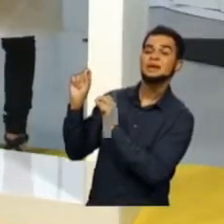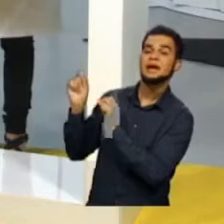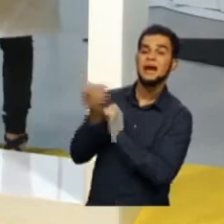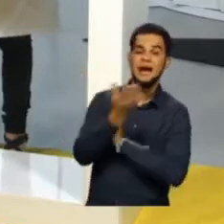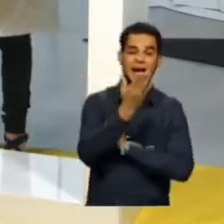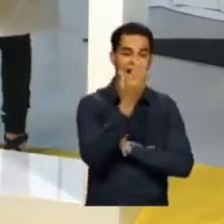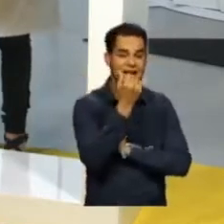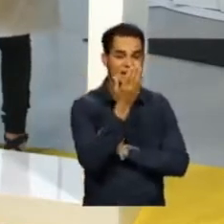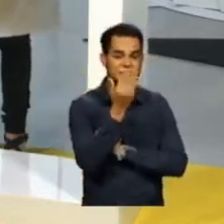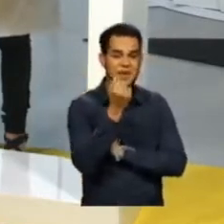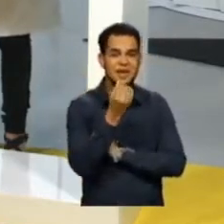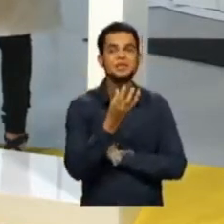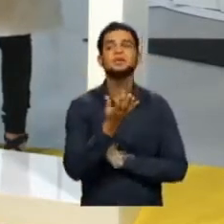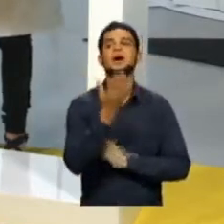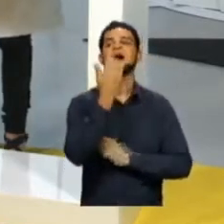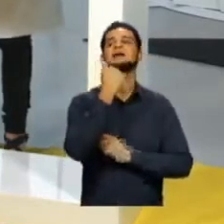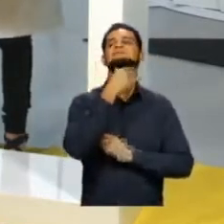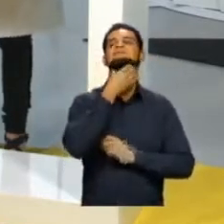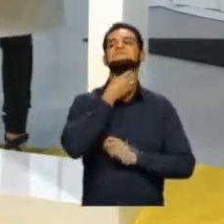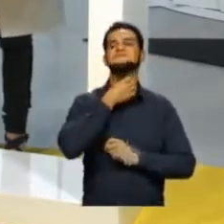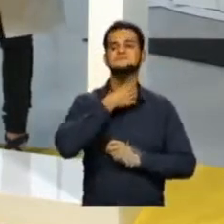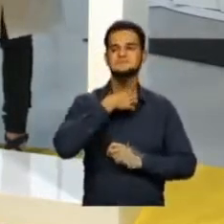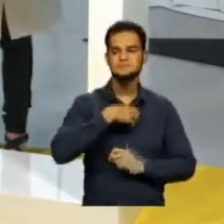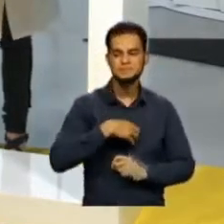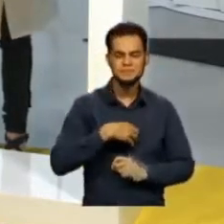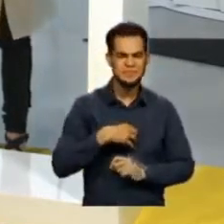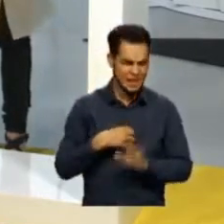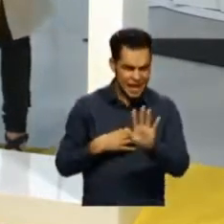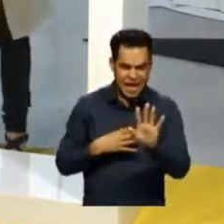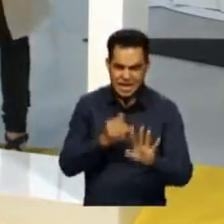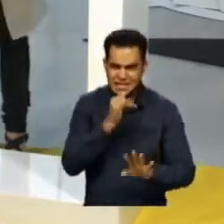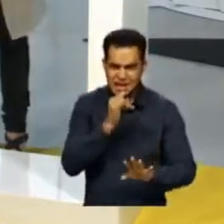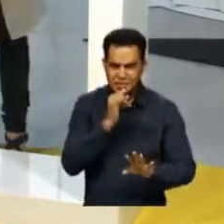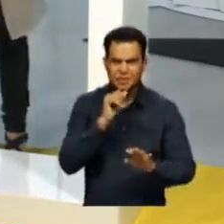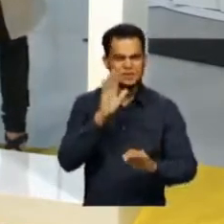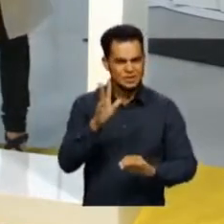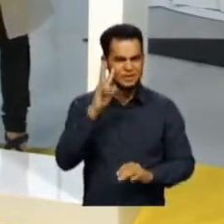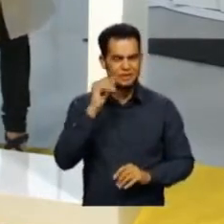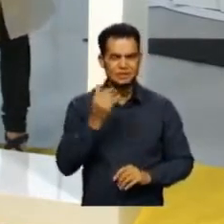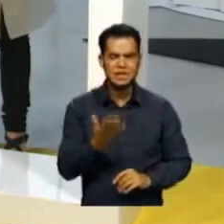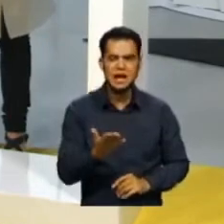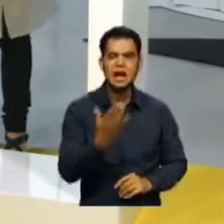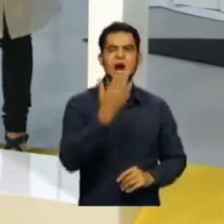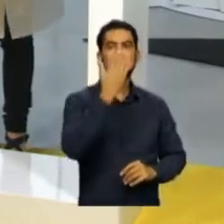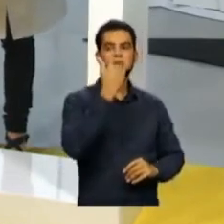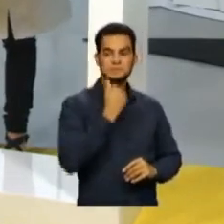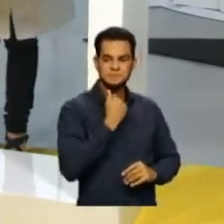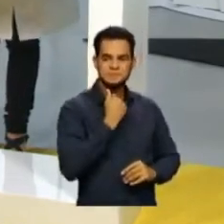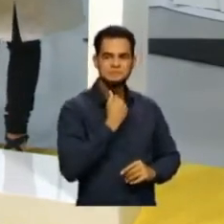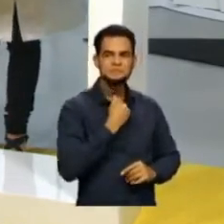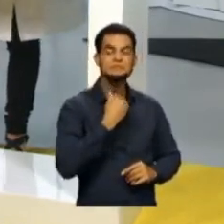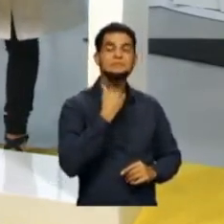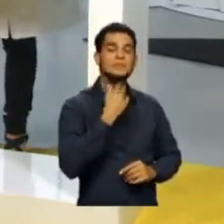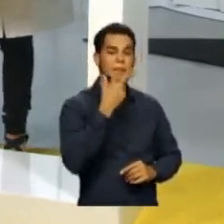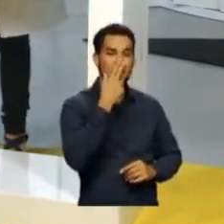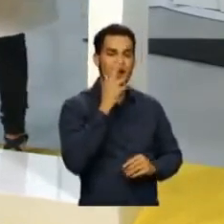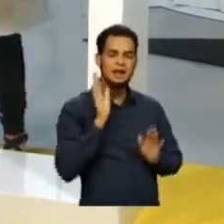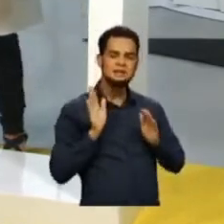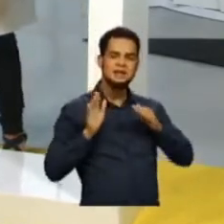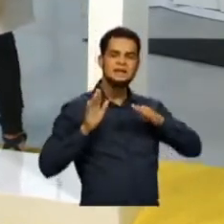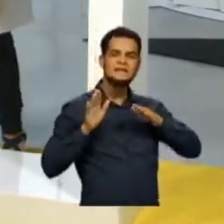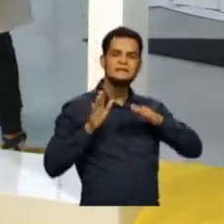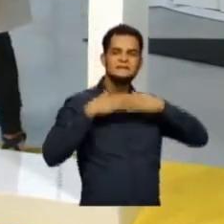já reparou que quando você engole, a sua respiração para? Por quê? Porque naquele momento